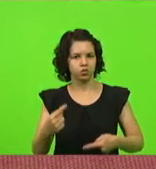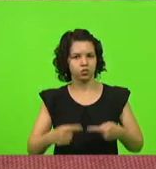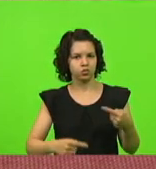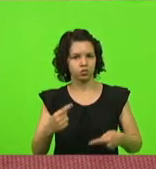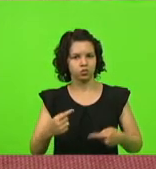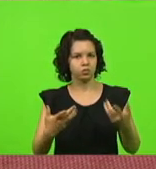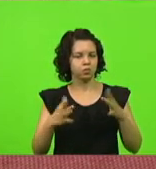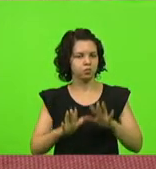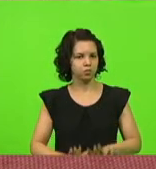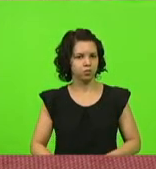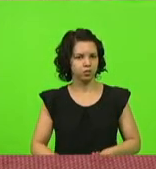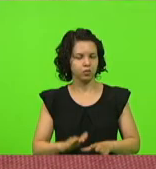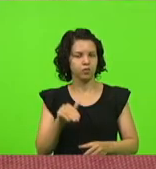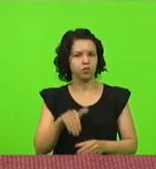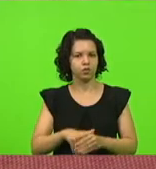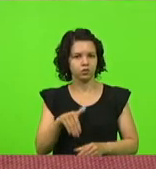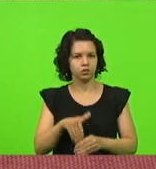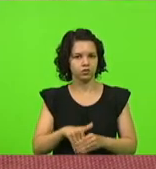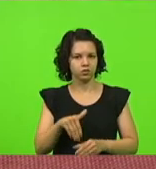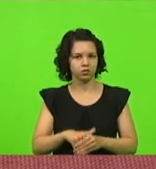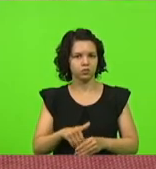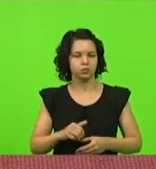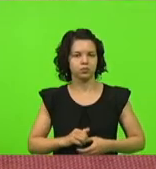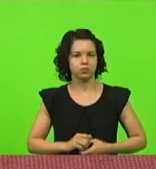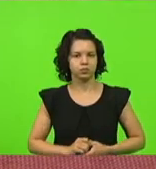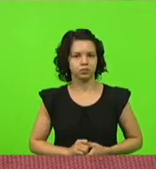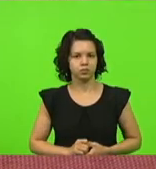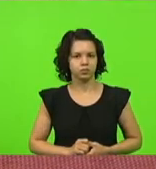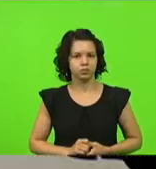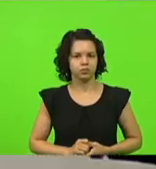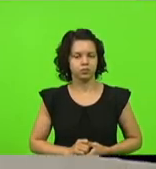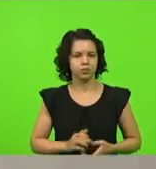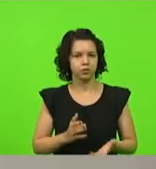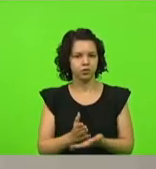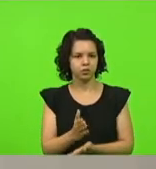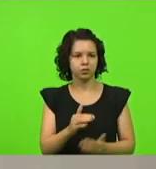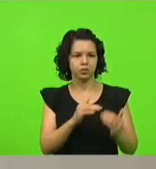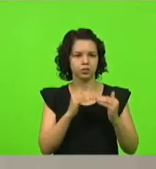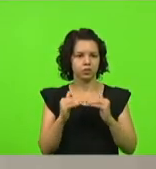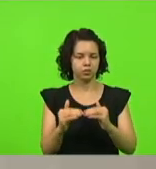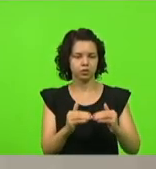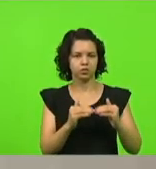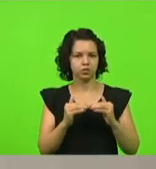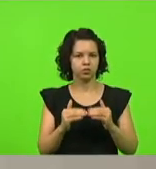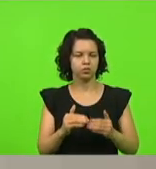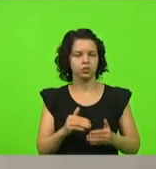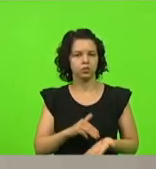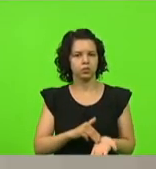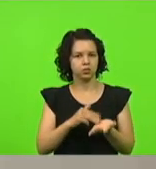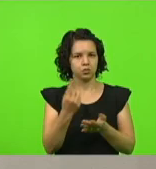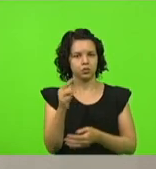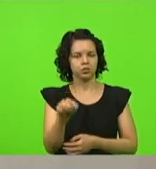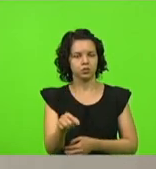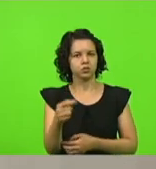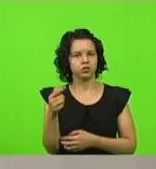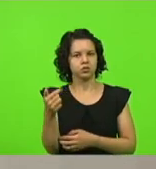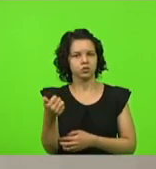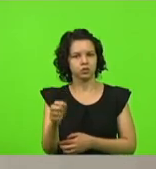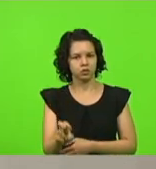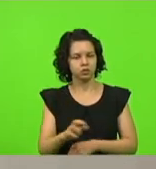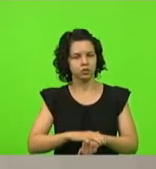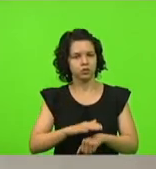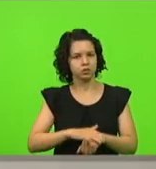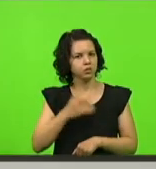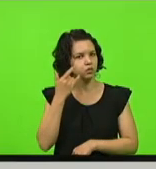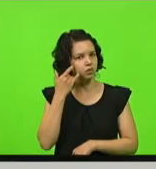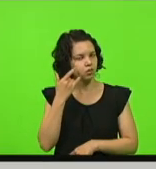não havendo quem queira discutir em votação, deputados que aprovam, permaneçam como se encontram. Aprovado por unanimidade. Moção 1115, autor deputado Mauro de Nadal,